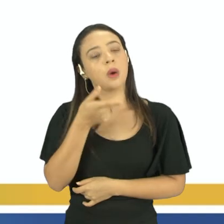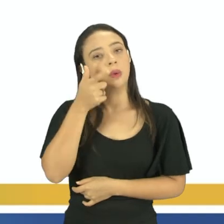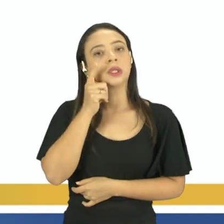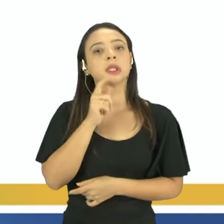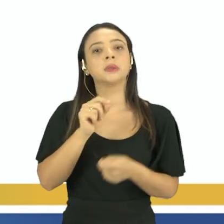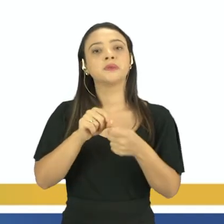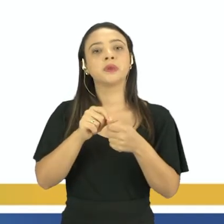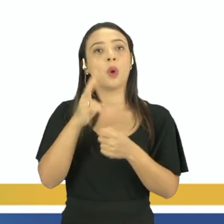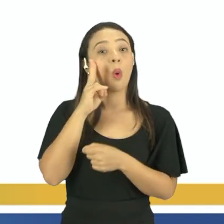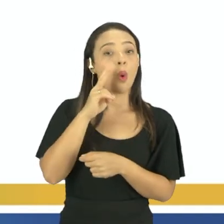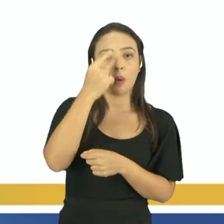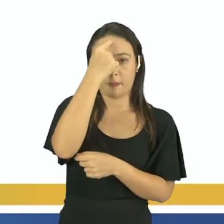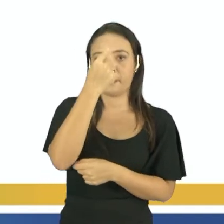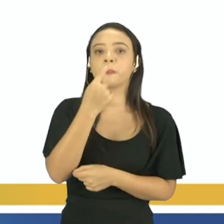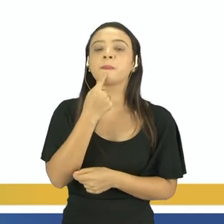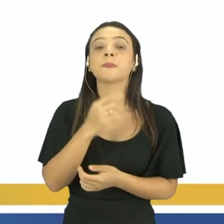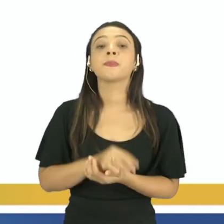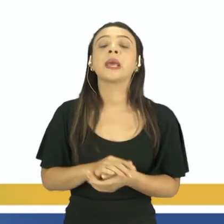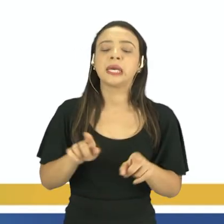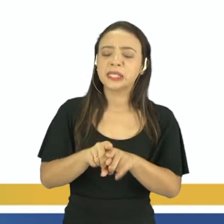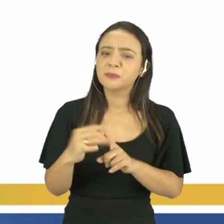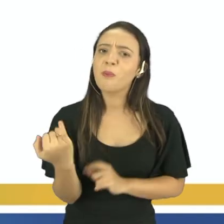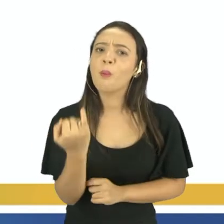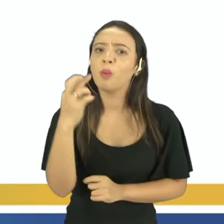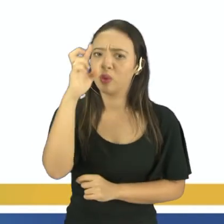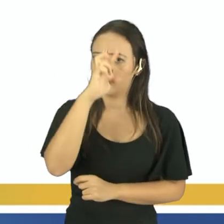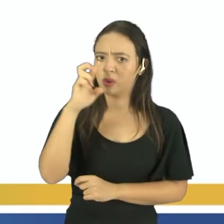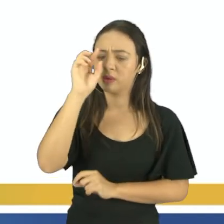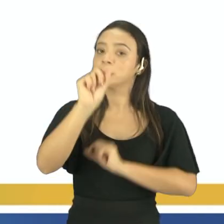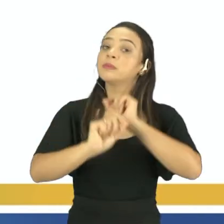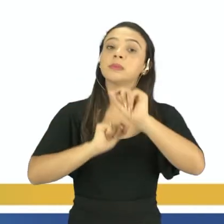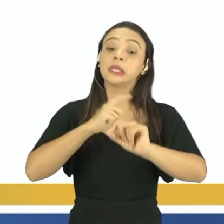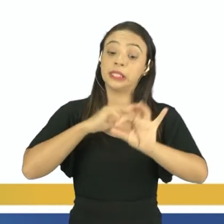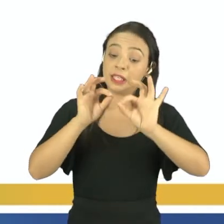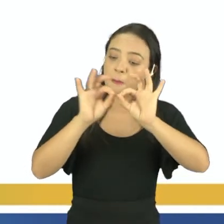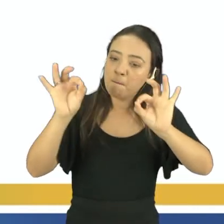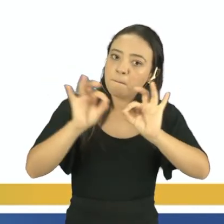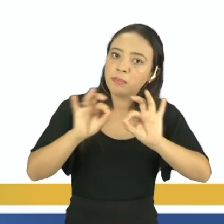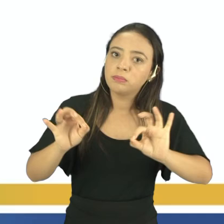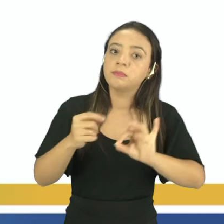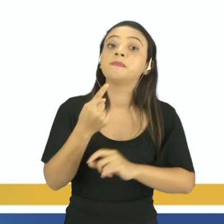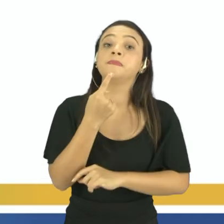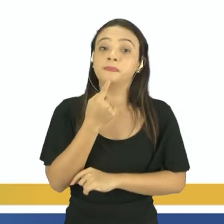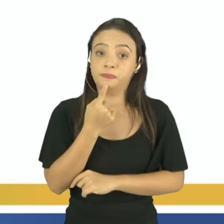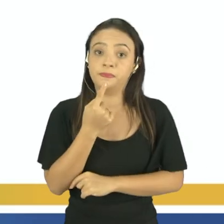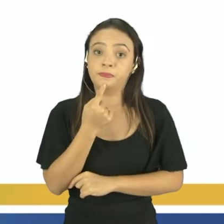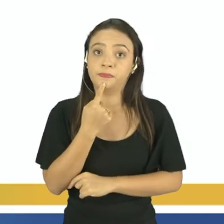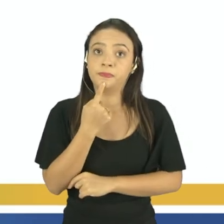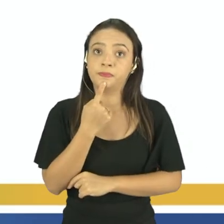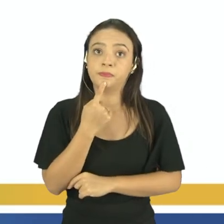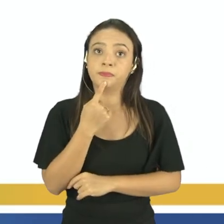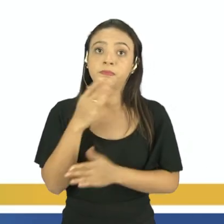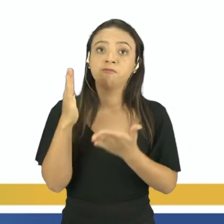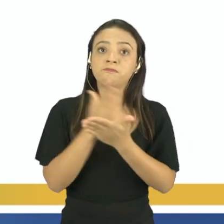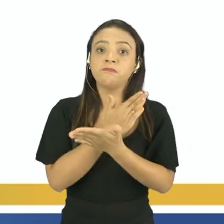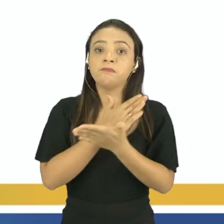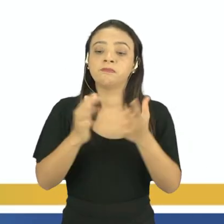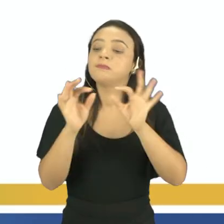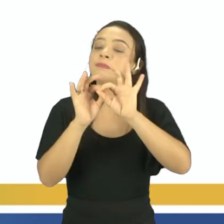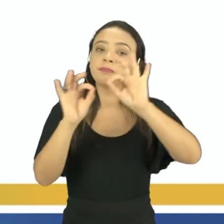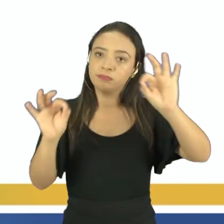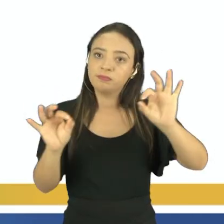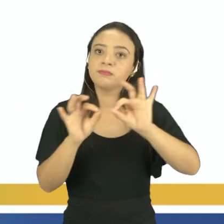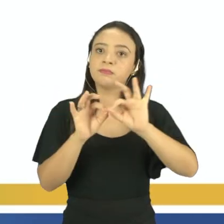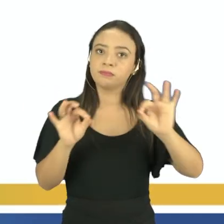figura. Observe também, gente, que nós temos aí as medidas, né, em vermelho de alguns